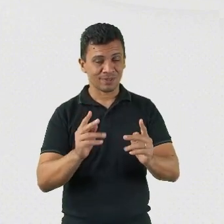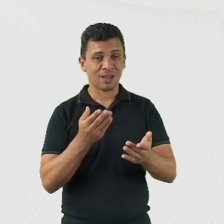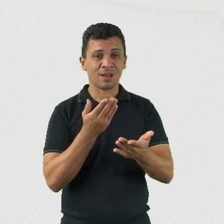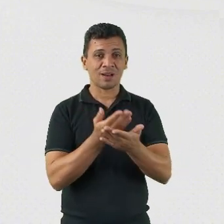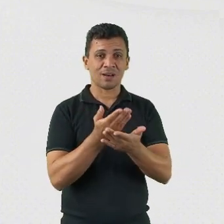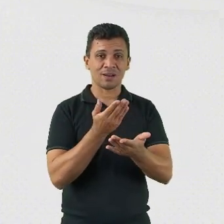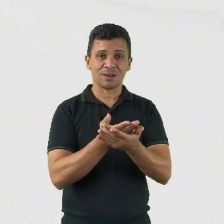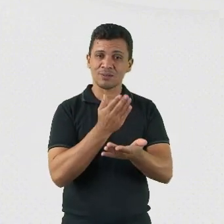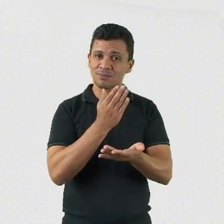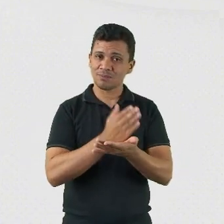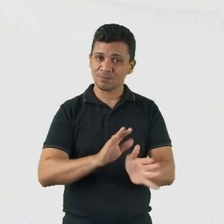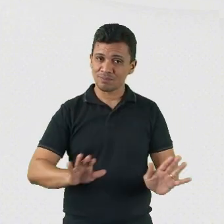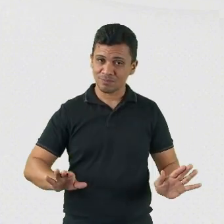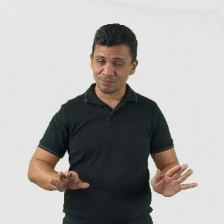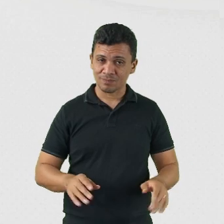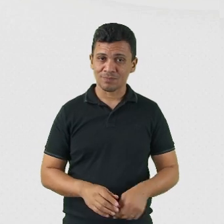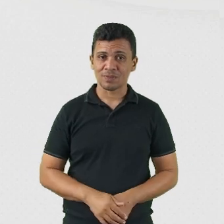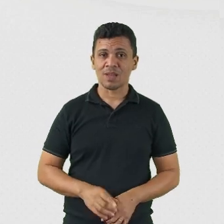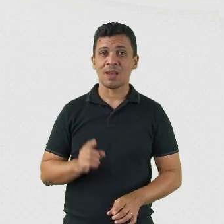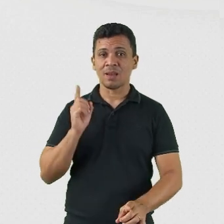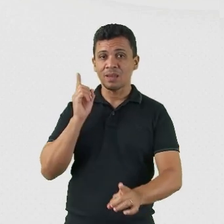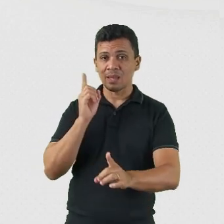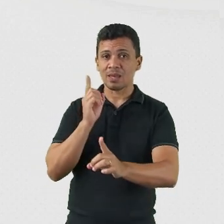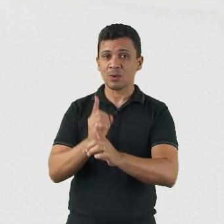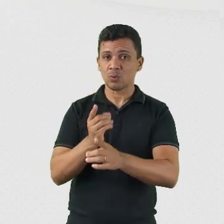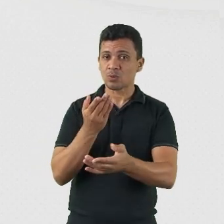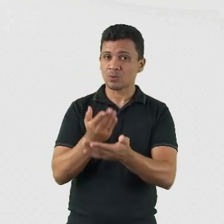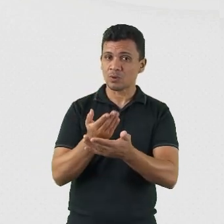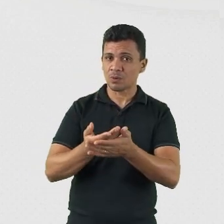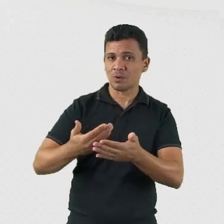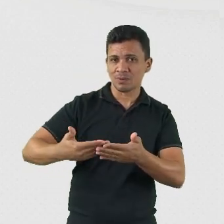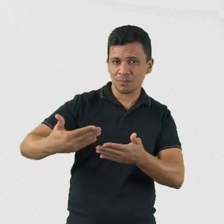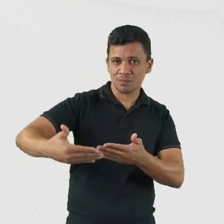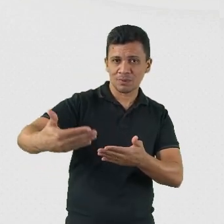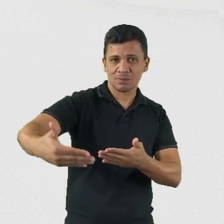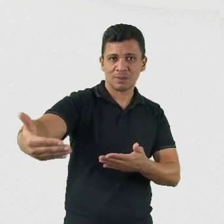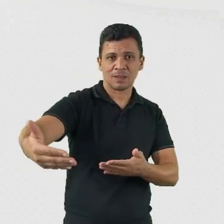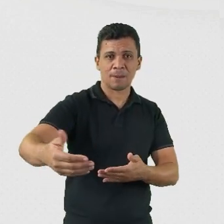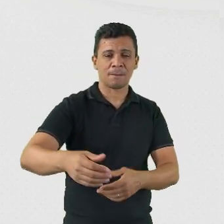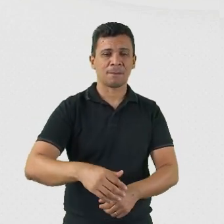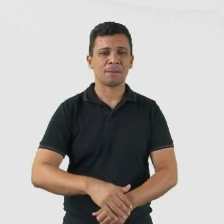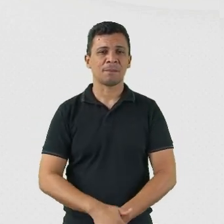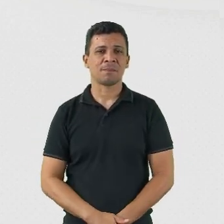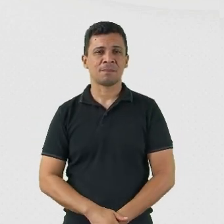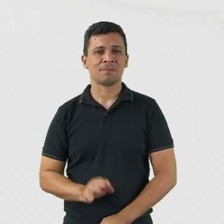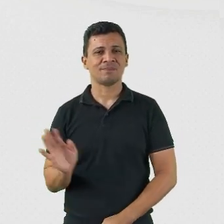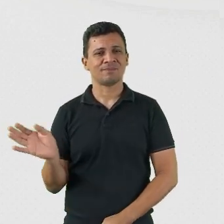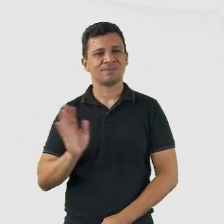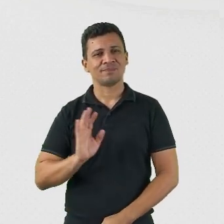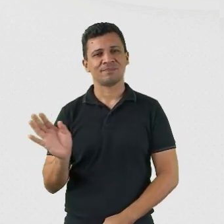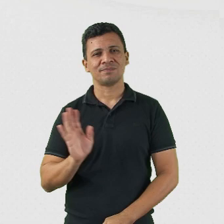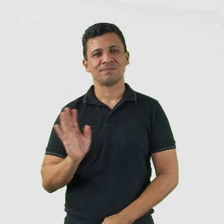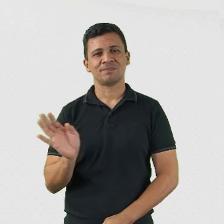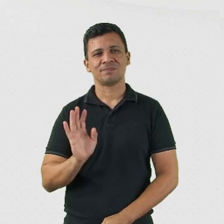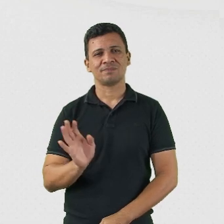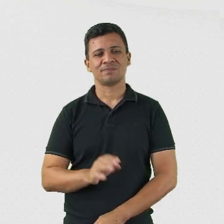encerramos por hoje a nossa aula e eu vejo vocês em uma próxima atividade. Até lá e bye bye!